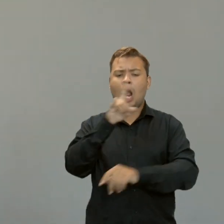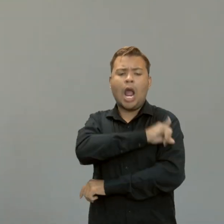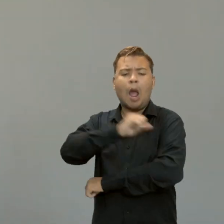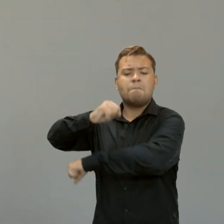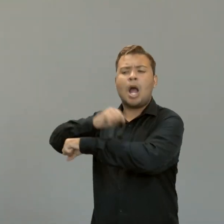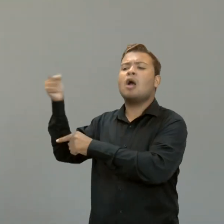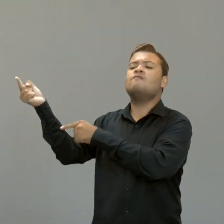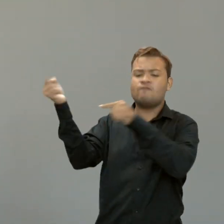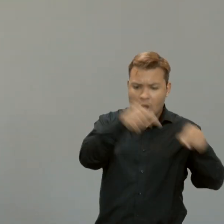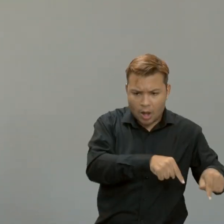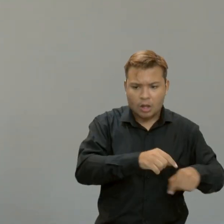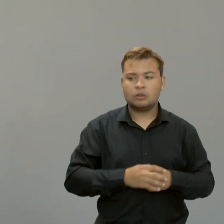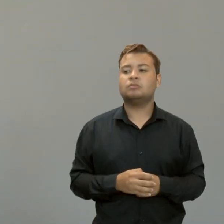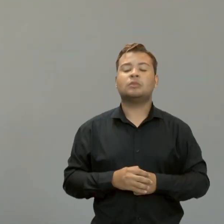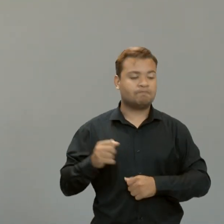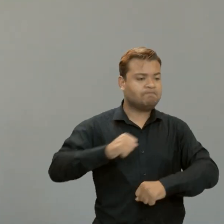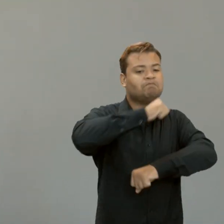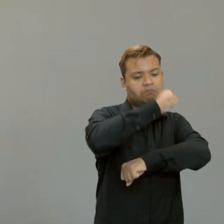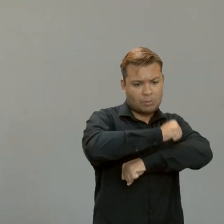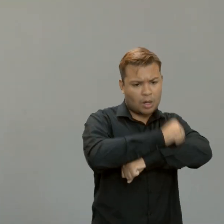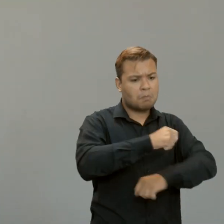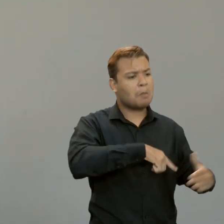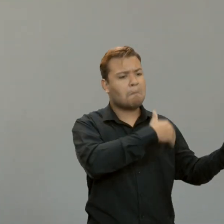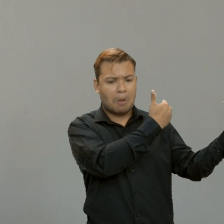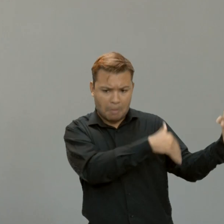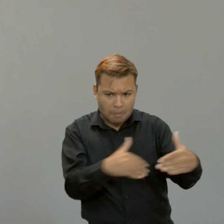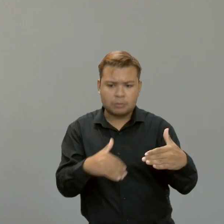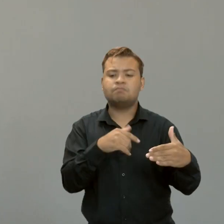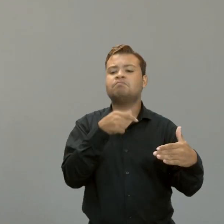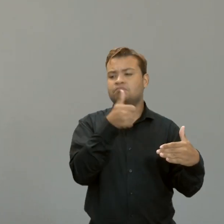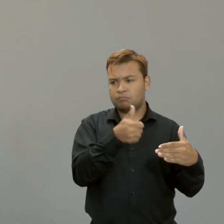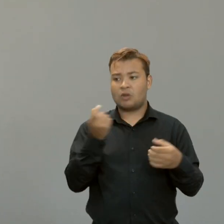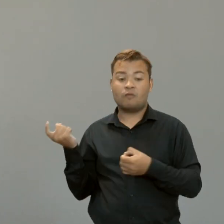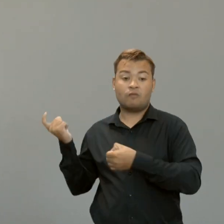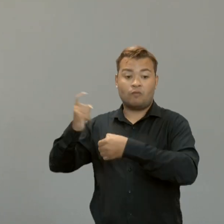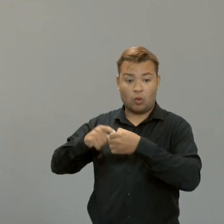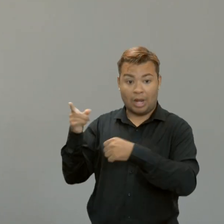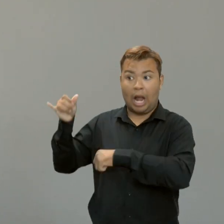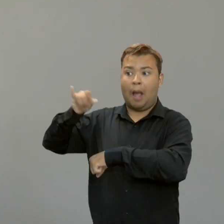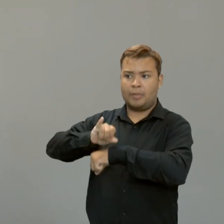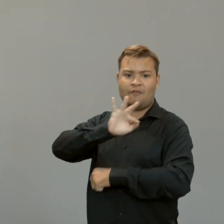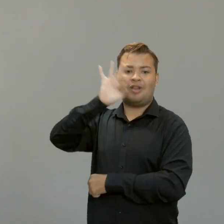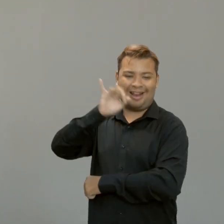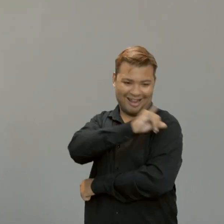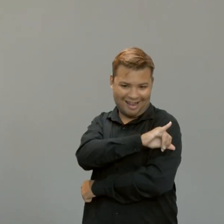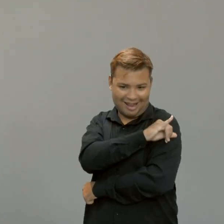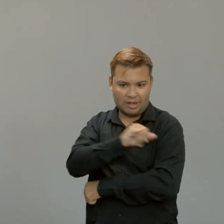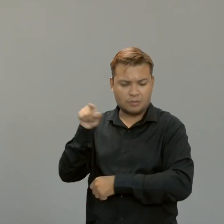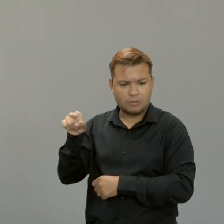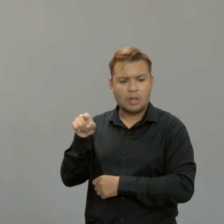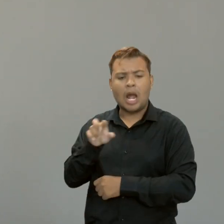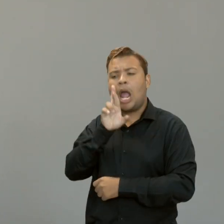A banca vem, faz os exames e volta, retorna para a capital federal, que era o Rio. E eles não